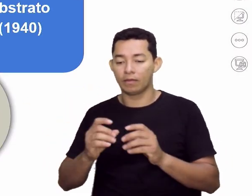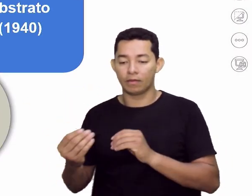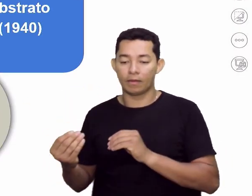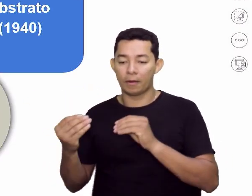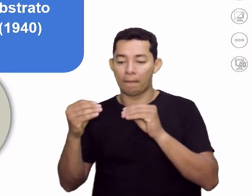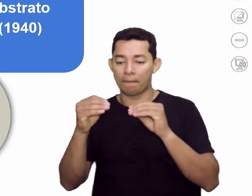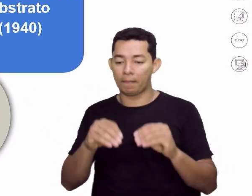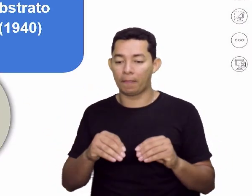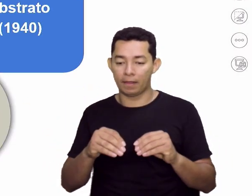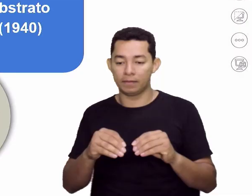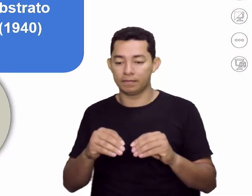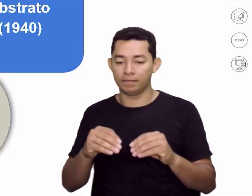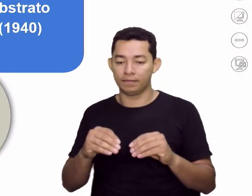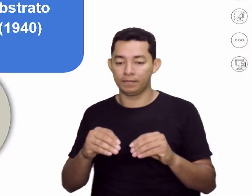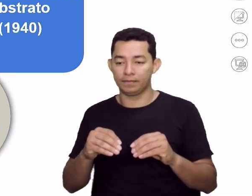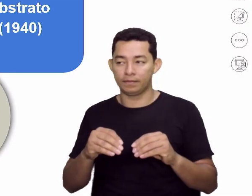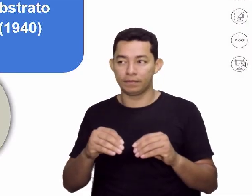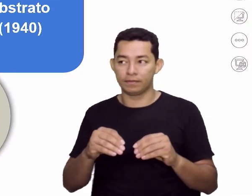acrescentando